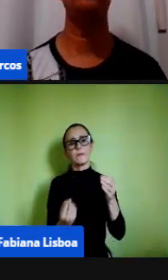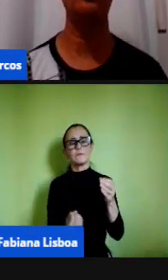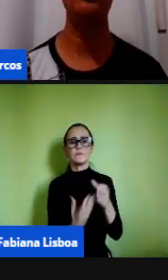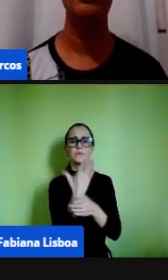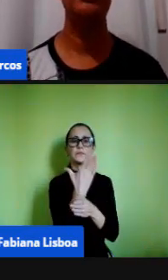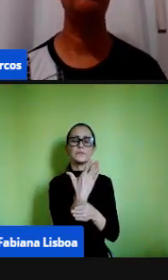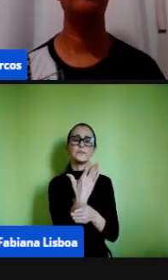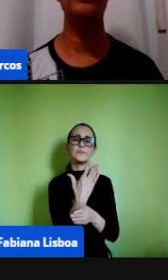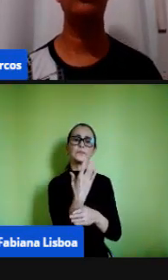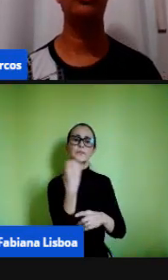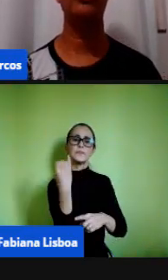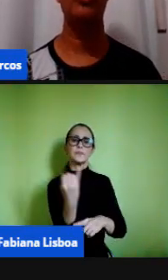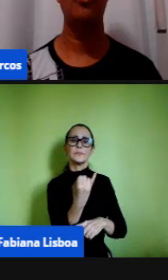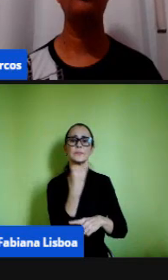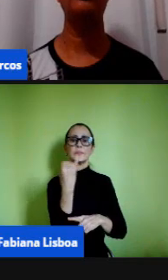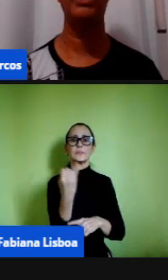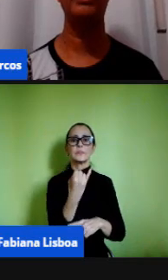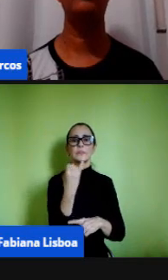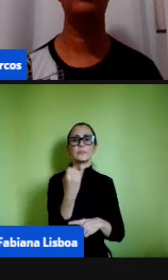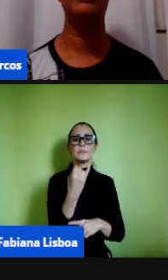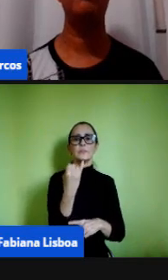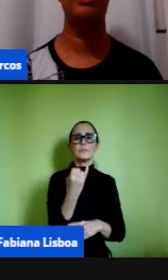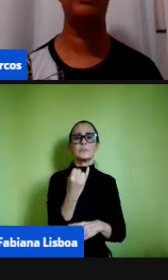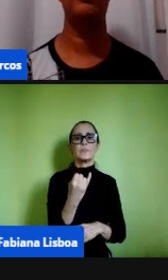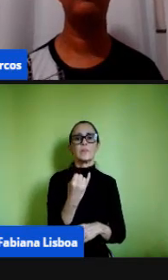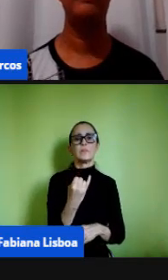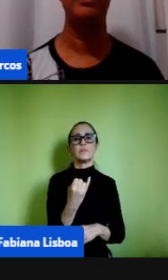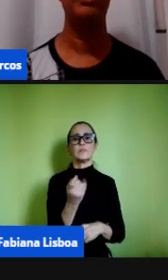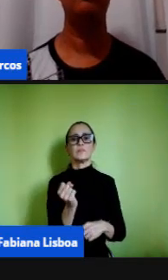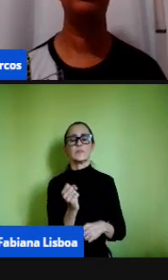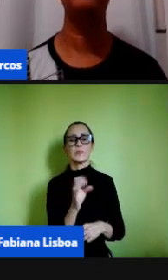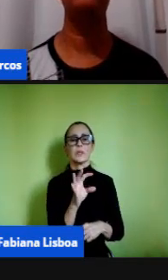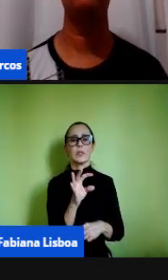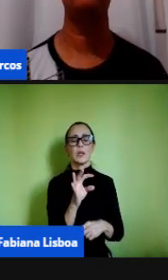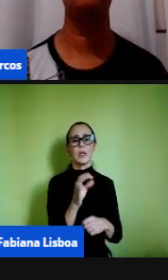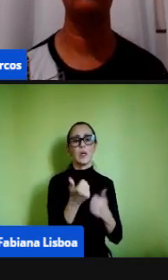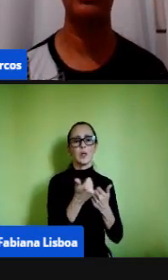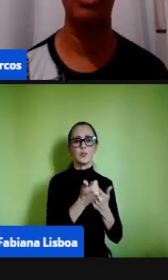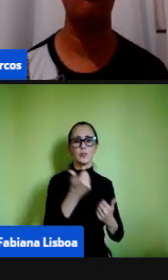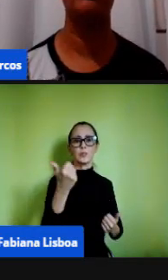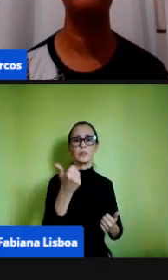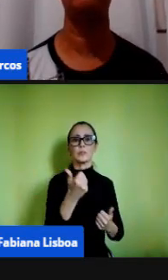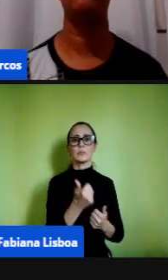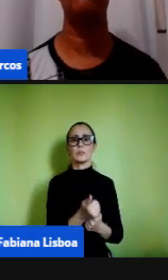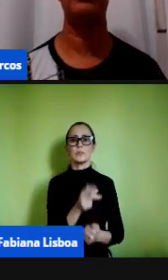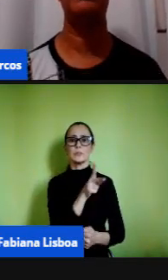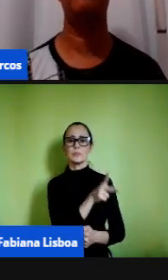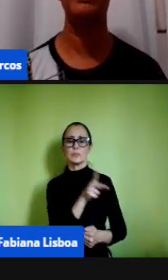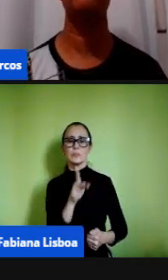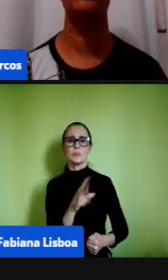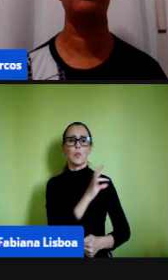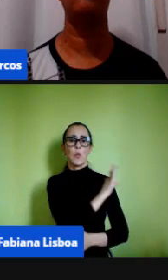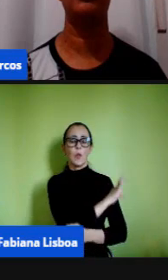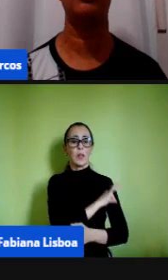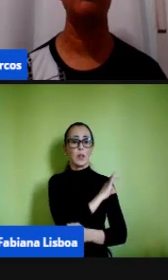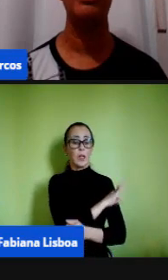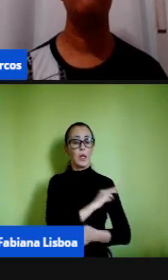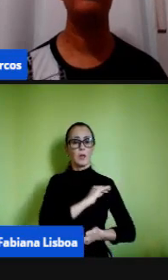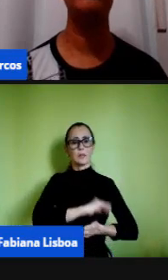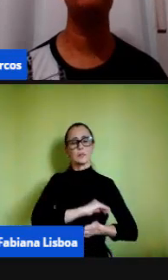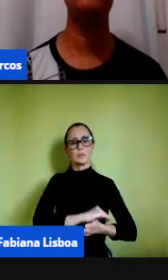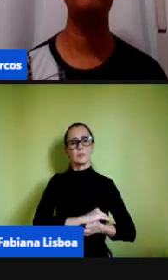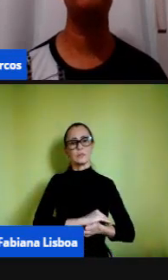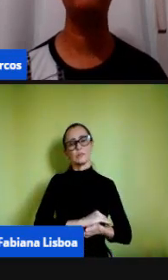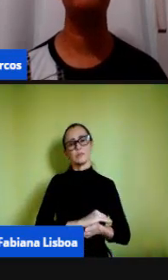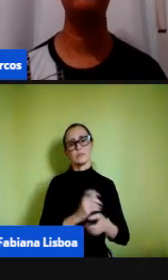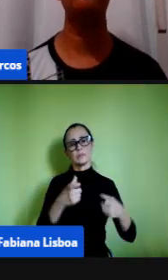de tutor, de professor ou técnico da CEMED. Então, esse nosso local, esse nosso espaço de discussão